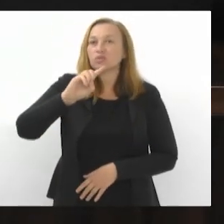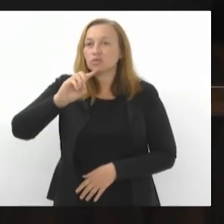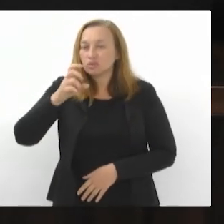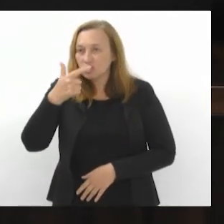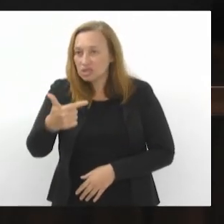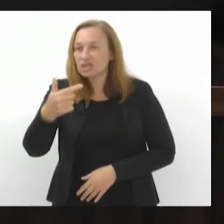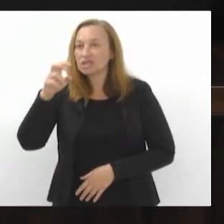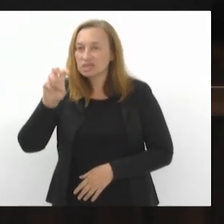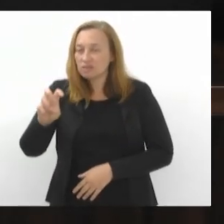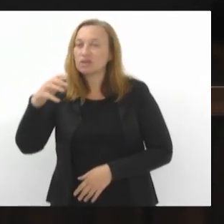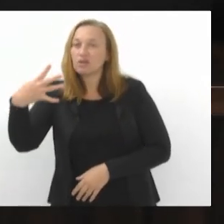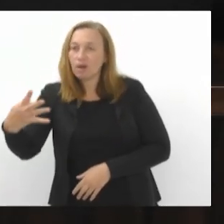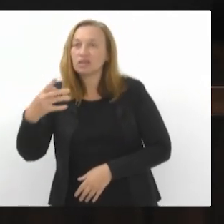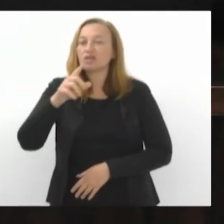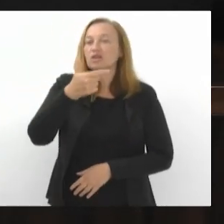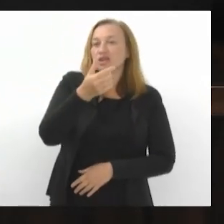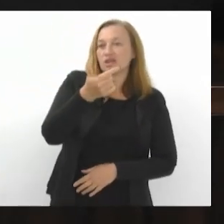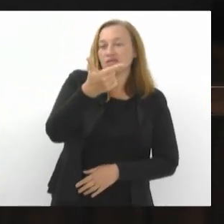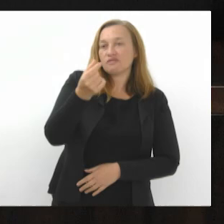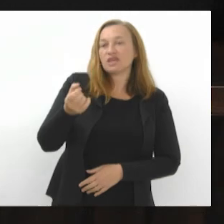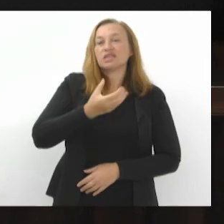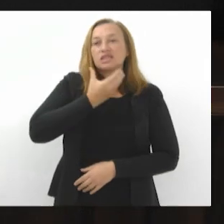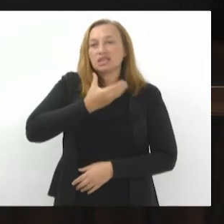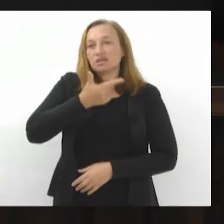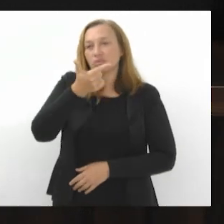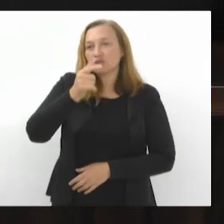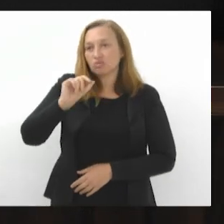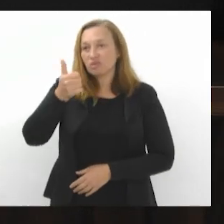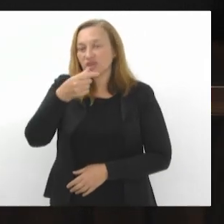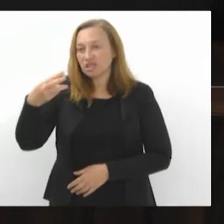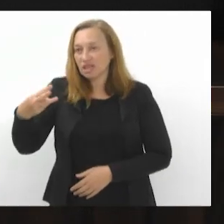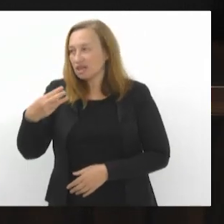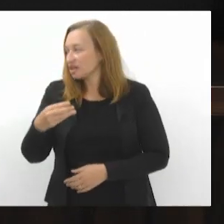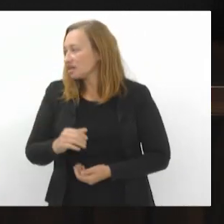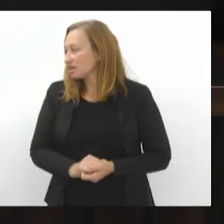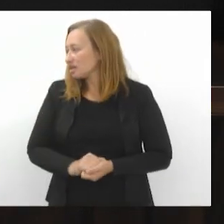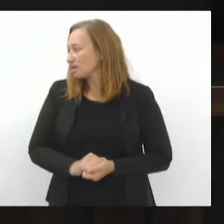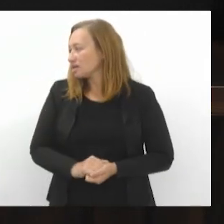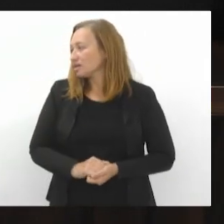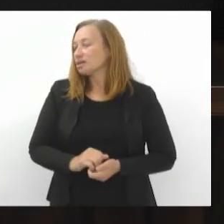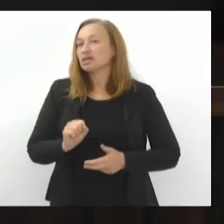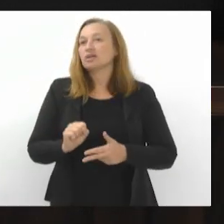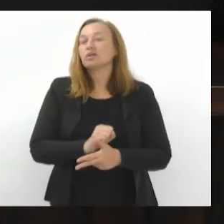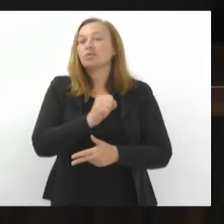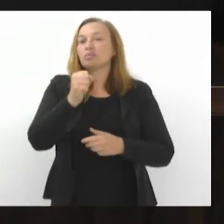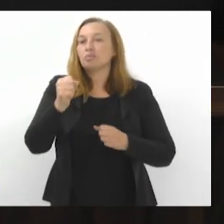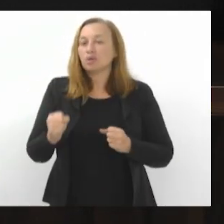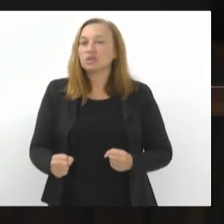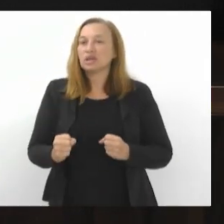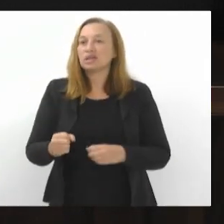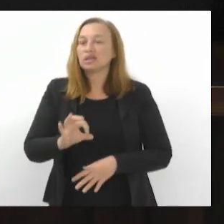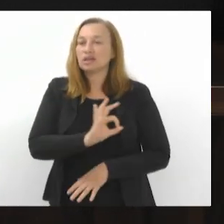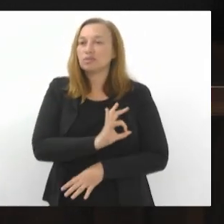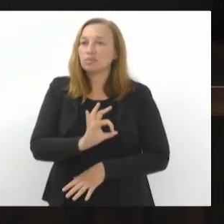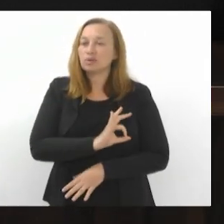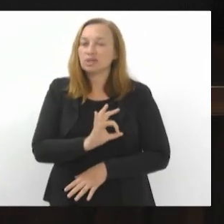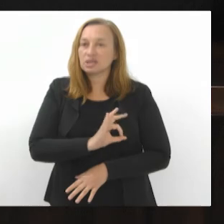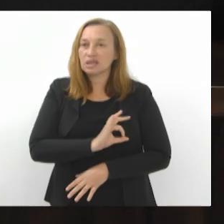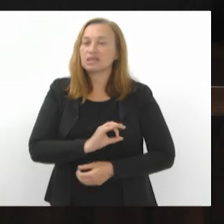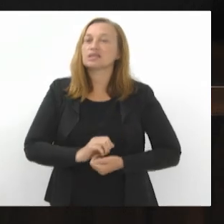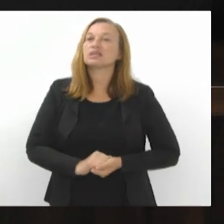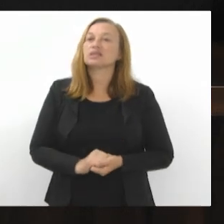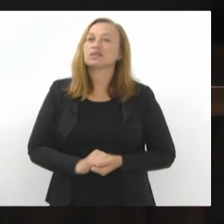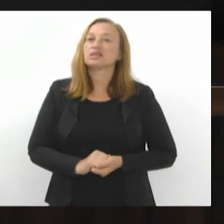10.254, de 20 de dezembro de 2023, que dispõe sobre o poder de polícia sobre a atividade petrolífera